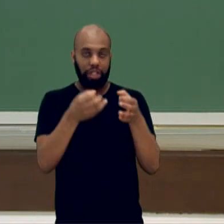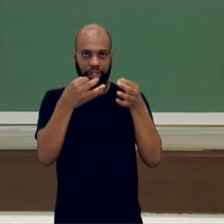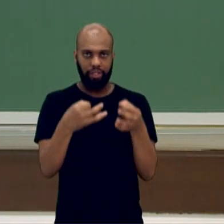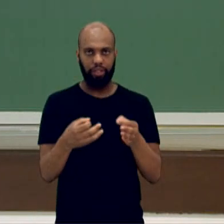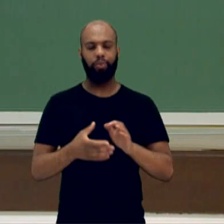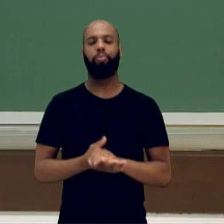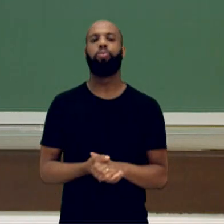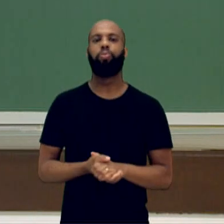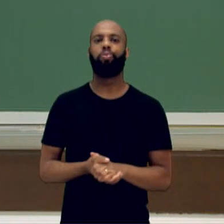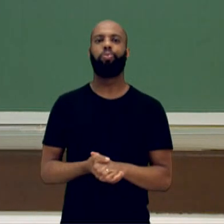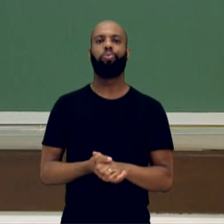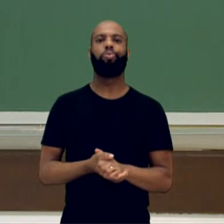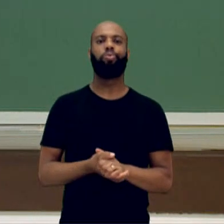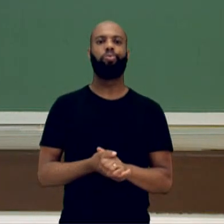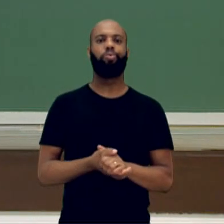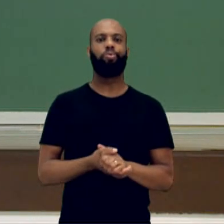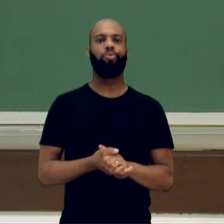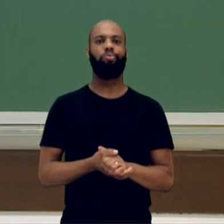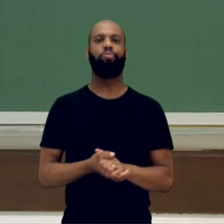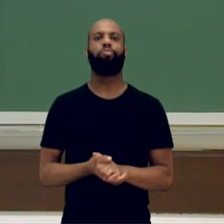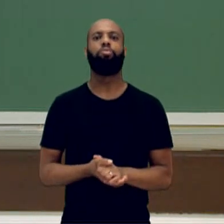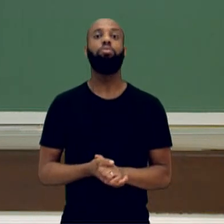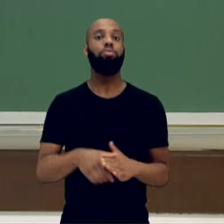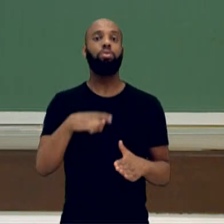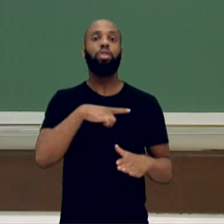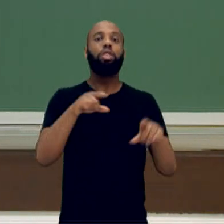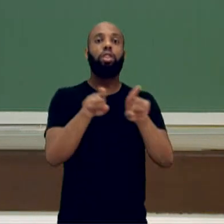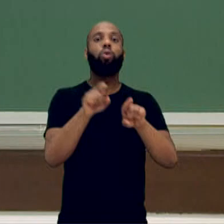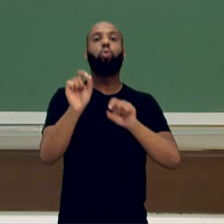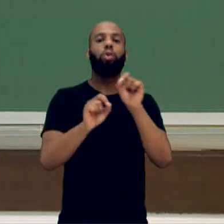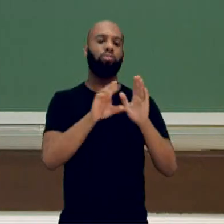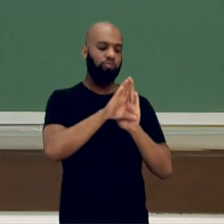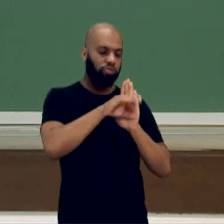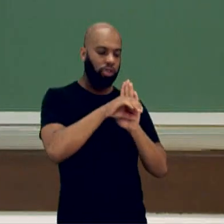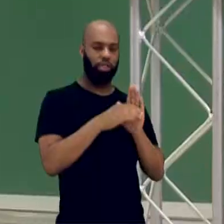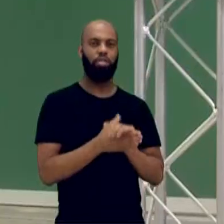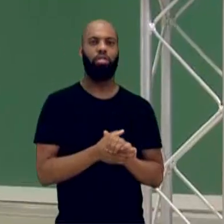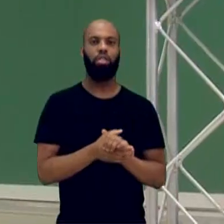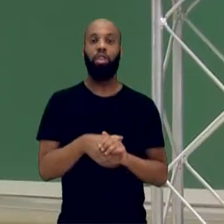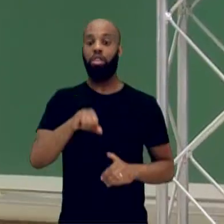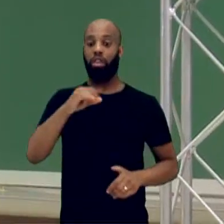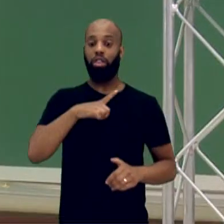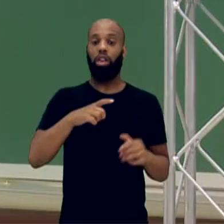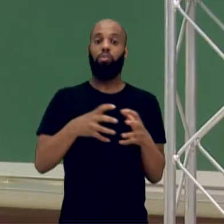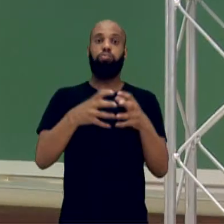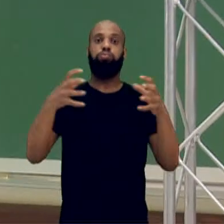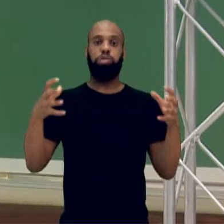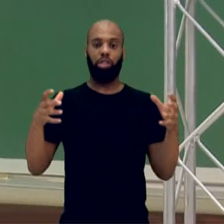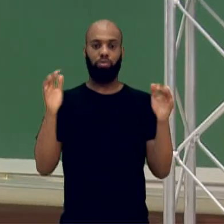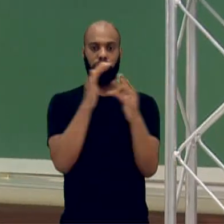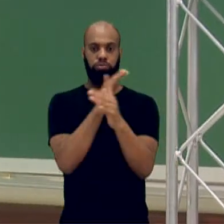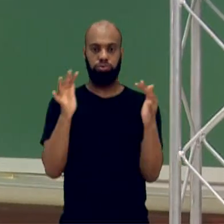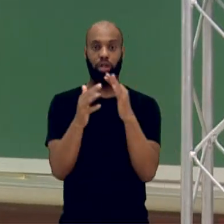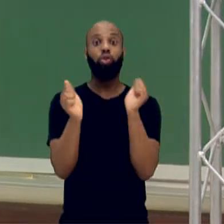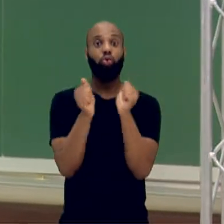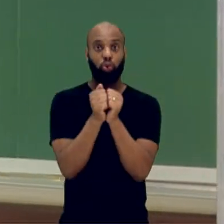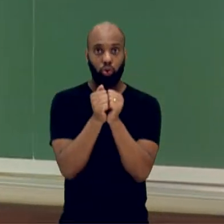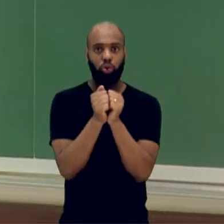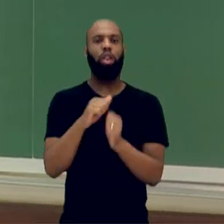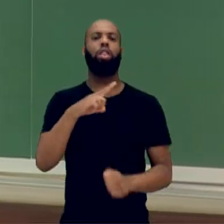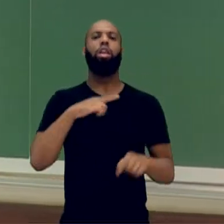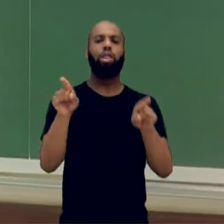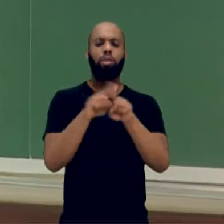todas elas, ok? E aí nós vamos falar dos conceitos. Se eu tenho grandes aglomerações urbanas, se eu